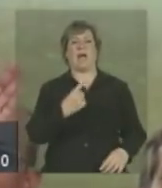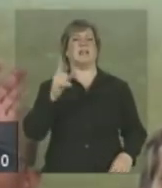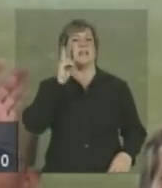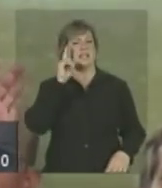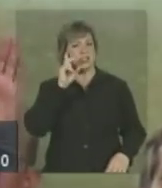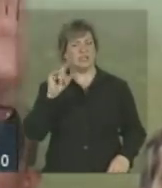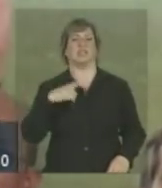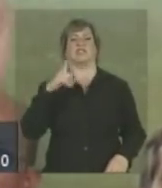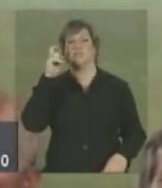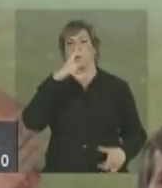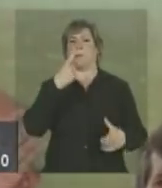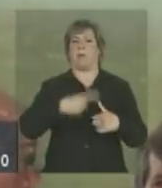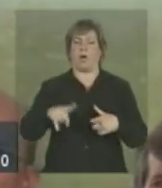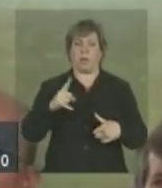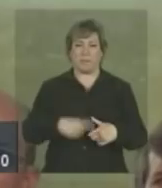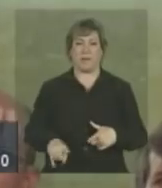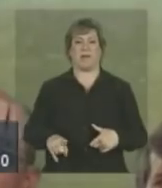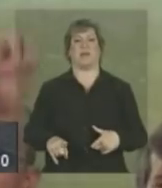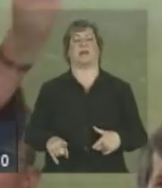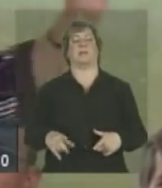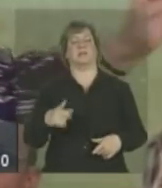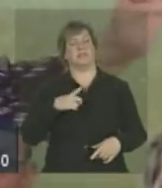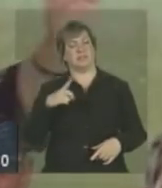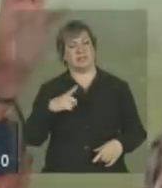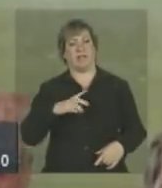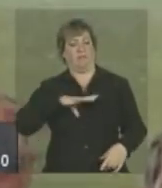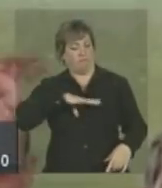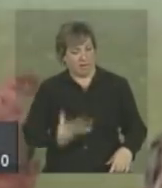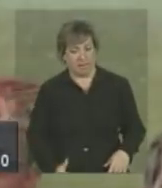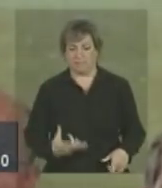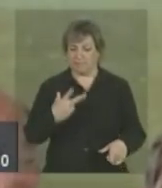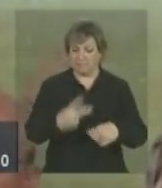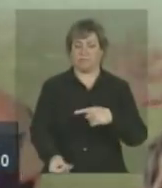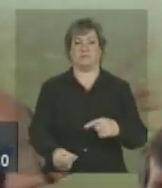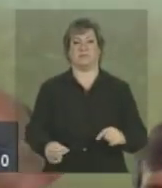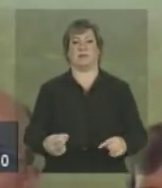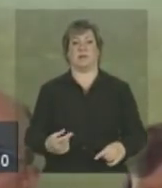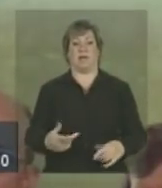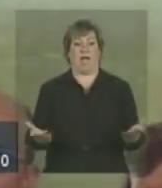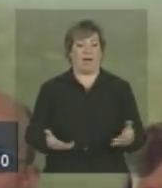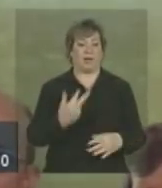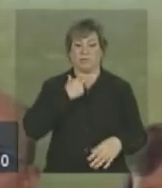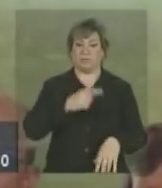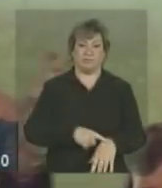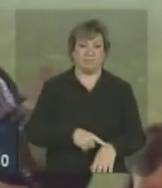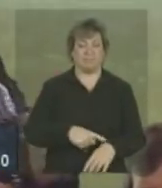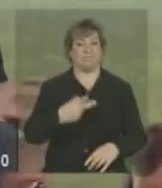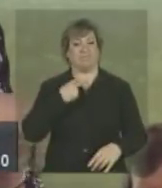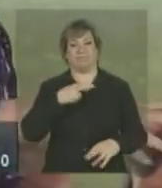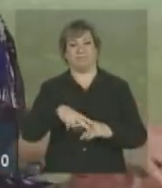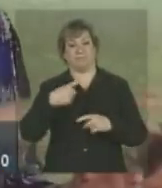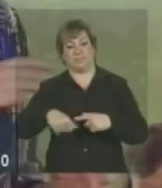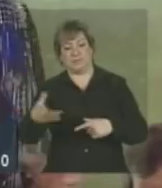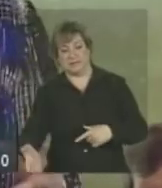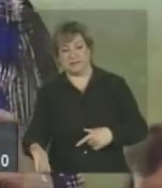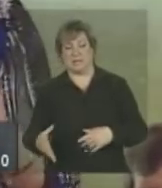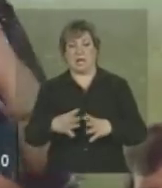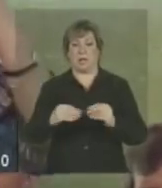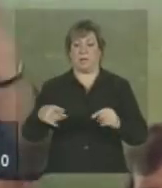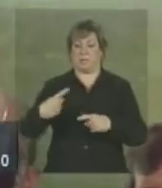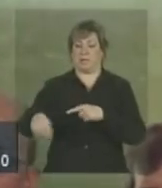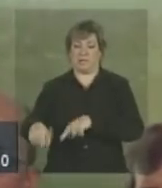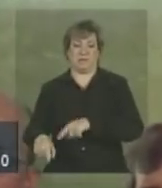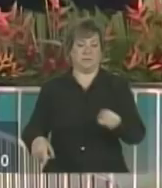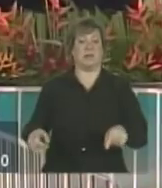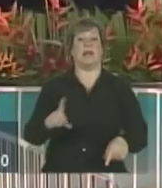dificuldade. Cada dia a gente enfrentava, olha, agora não dá por isso. Agora tem de resolver aquilo.